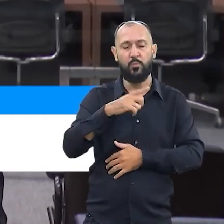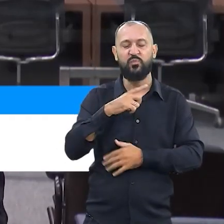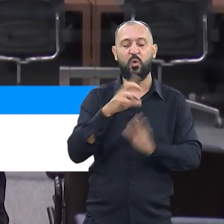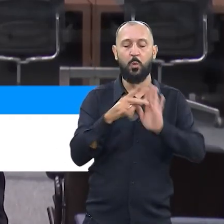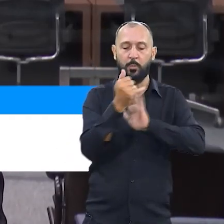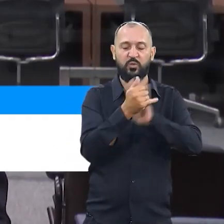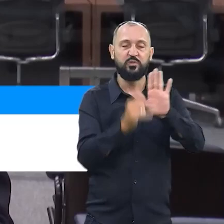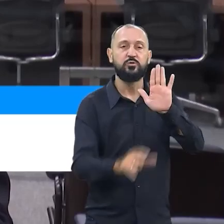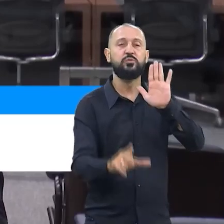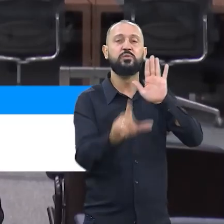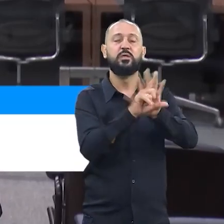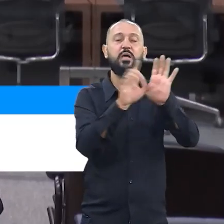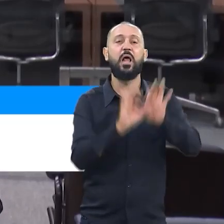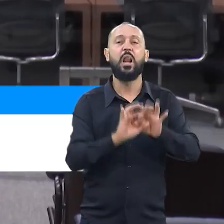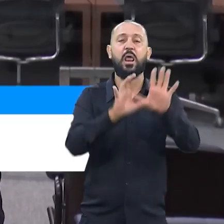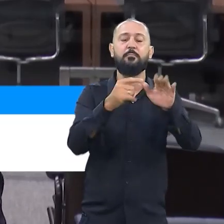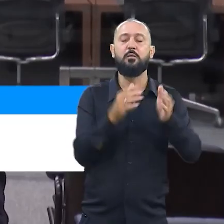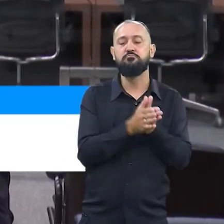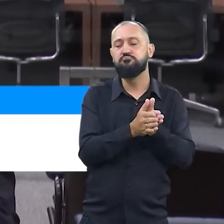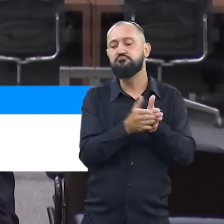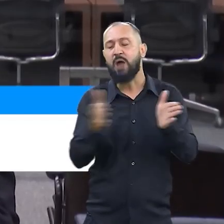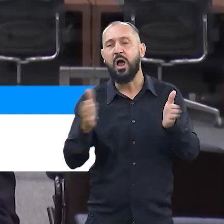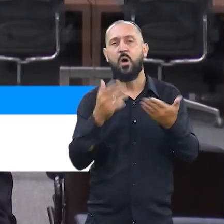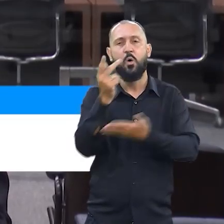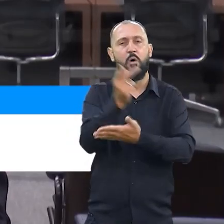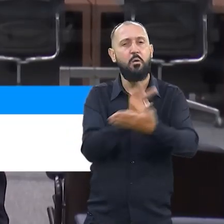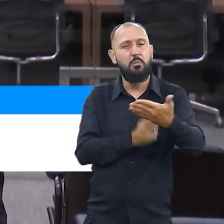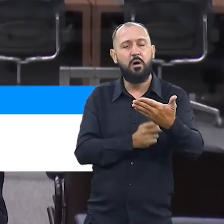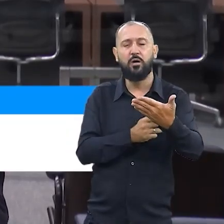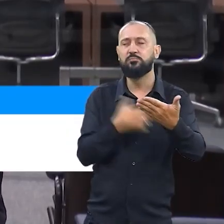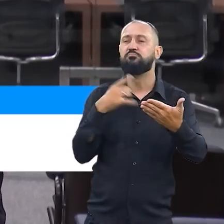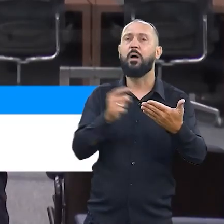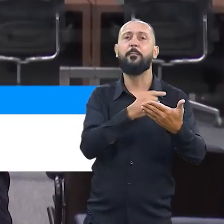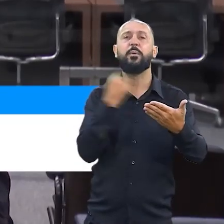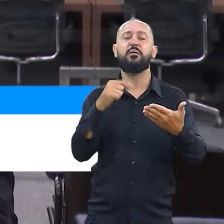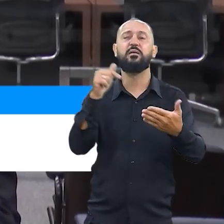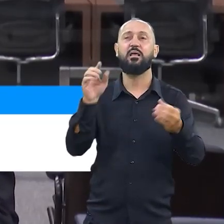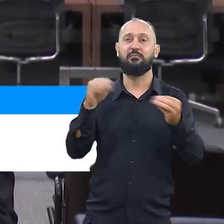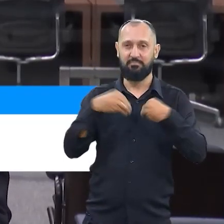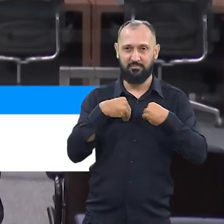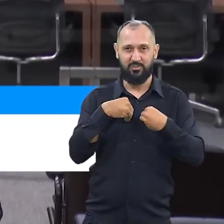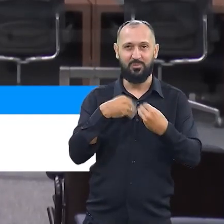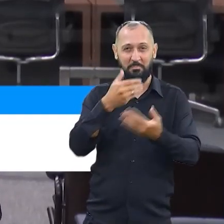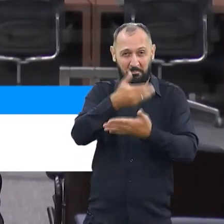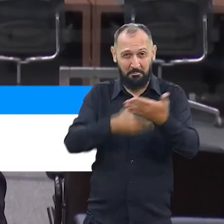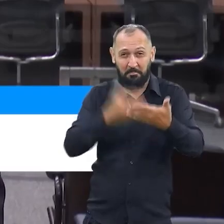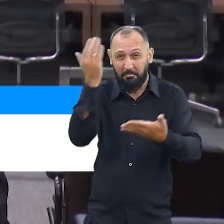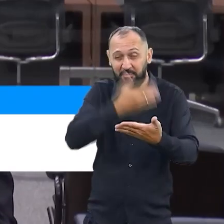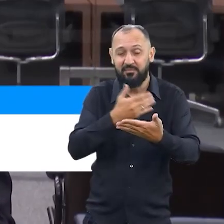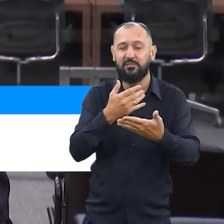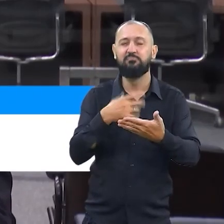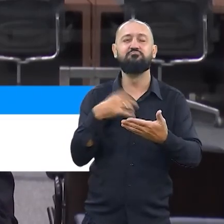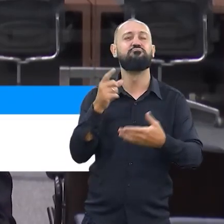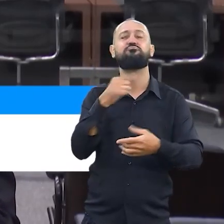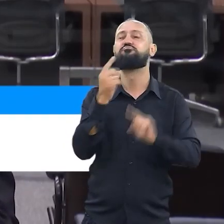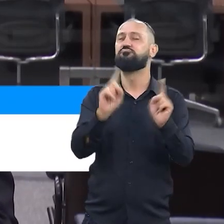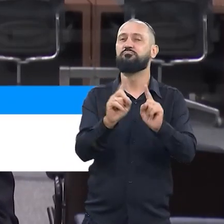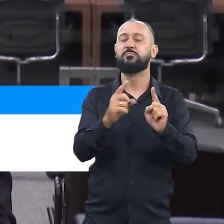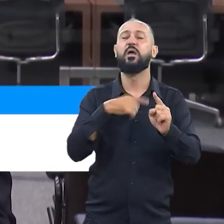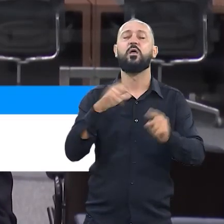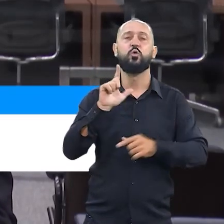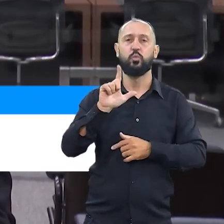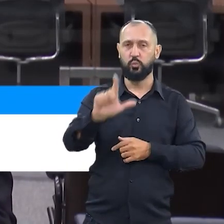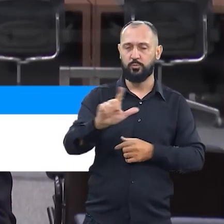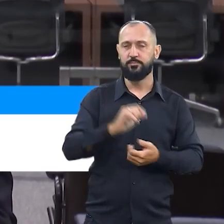Legislativa de Mato Grosso do Sul o projeto de lei que concede prazo indeterminado para a validade que atesta o autismo. A proposta é de autoria